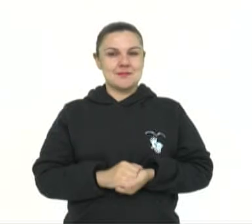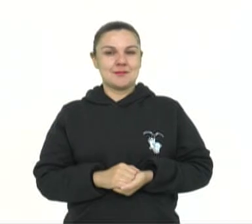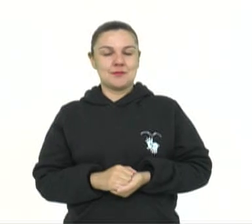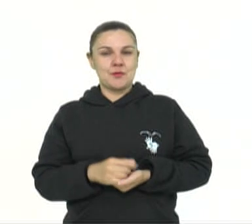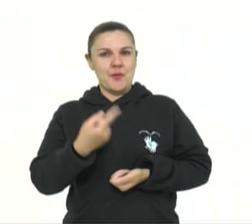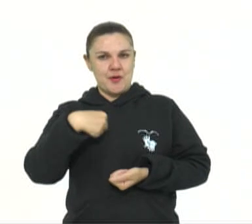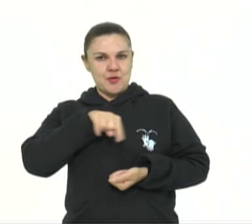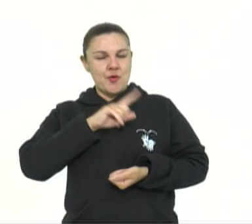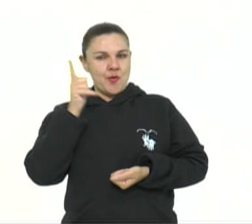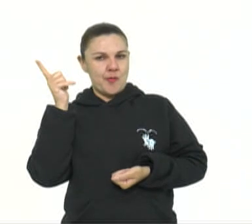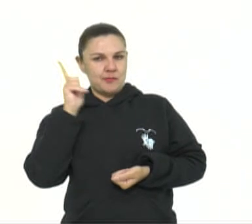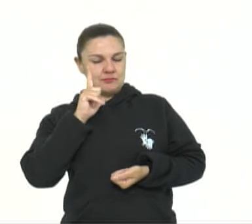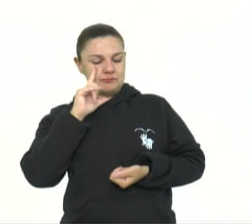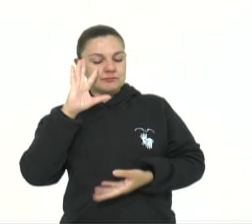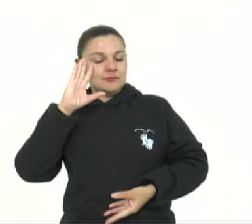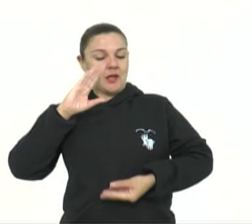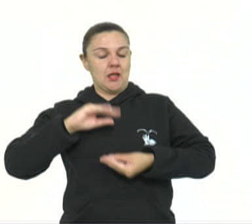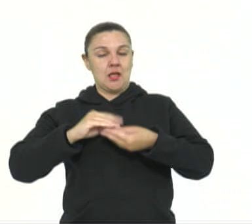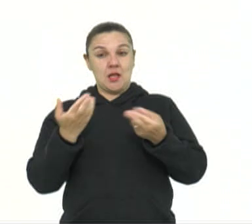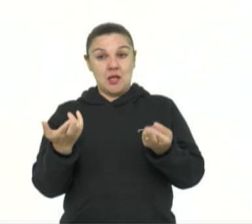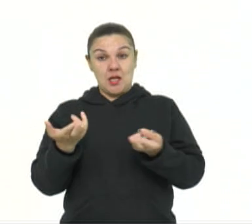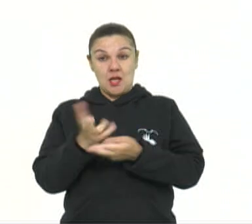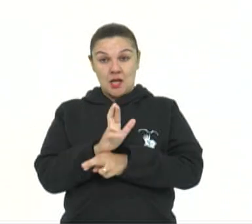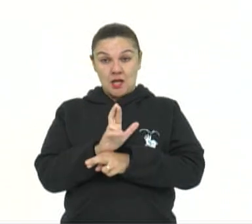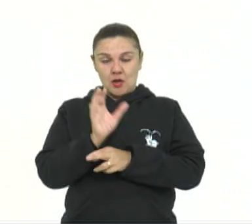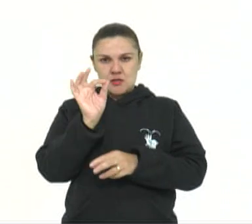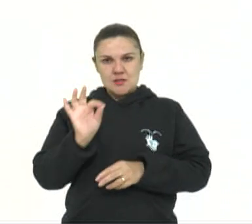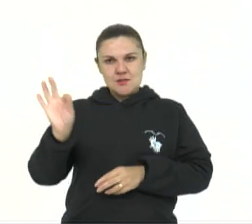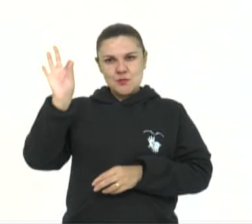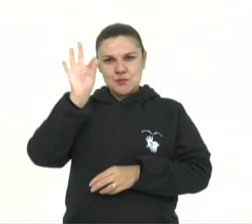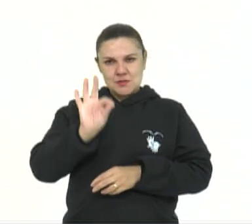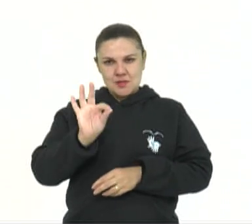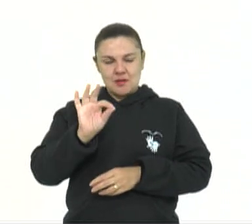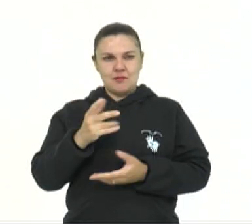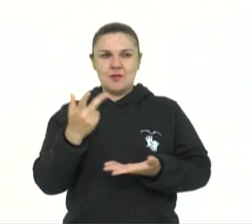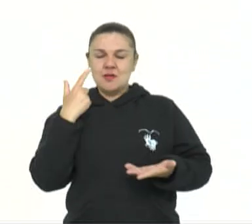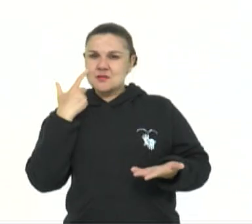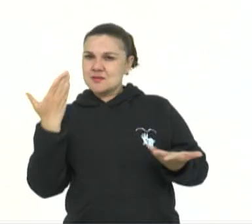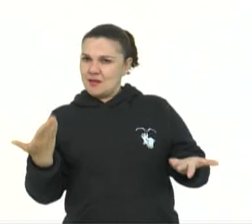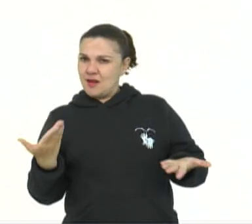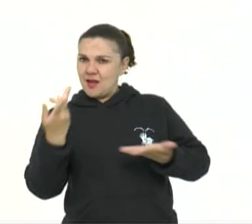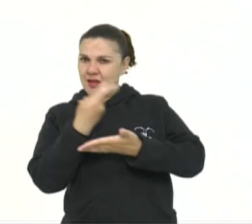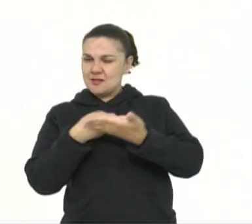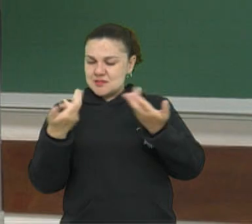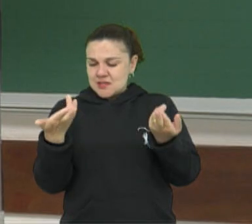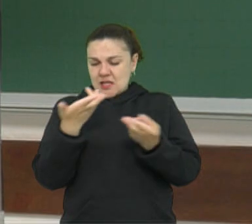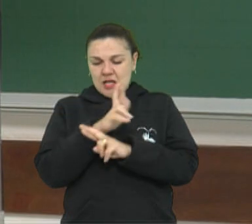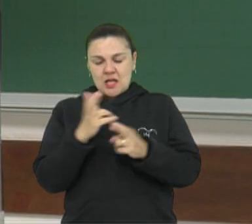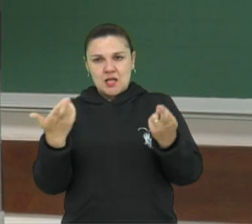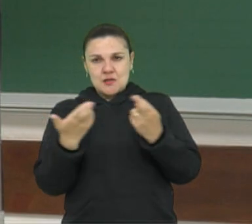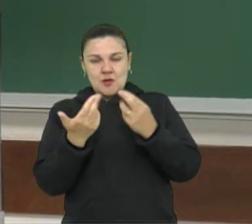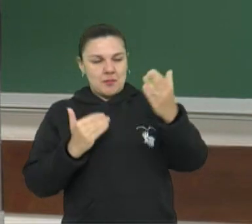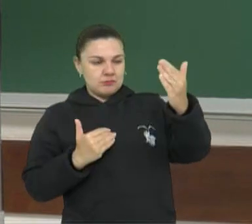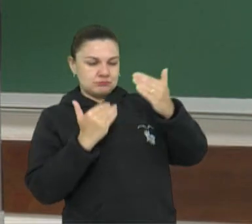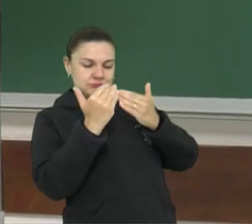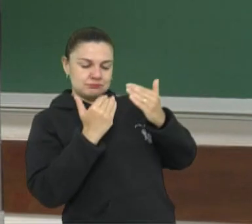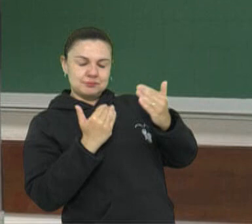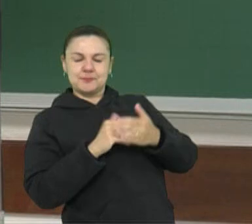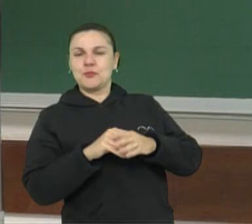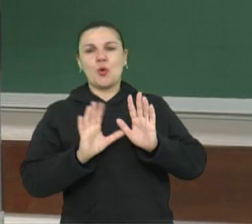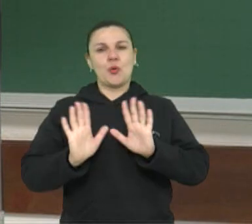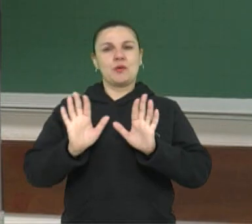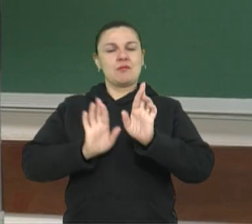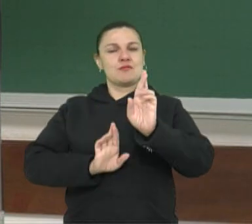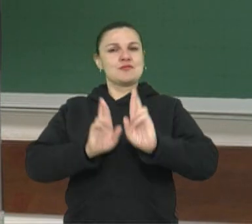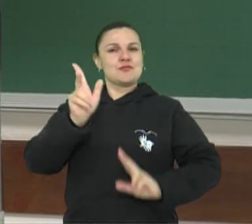conseguimos estabelecer, então, uma relação entre os desenhos da imagem? Será que eles se relacionam, eles conversam entre si ou são